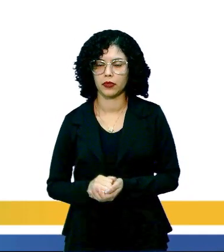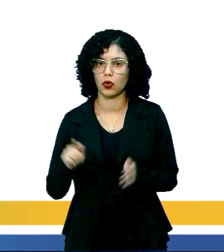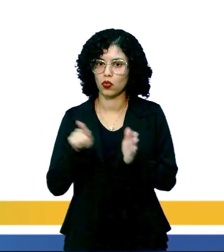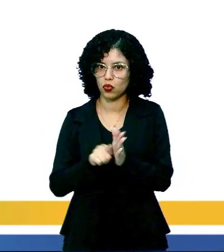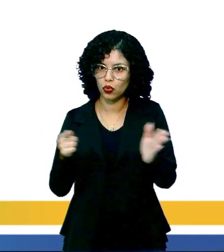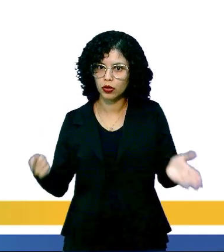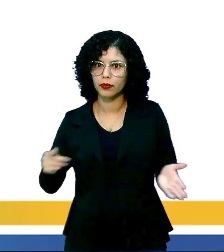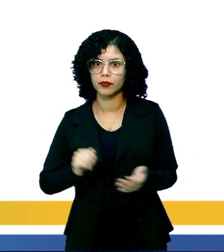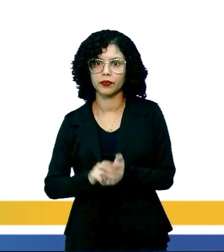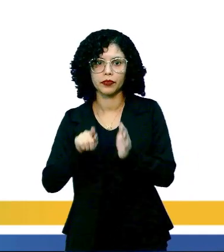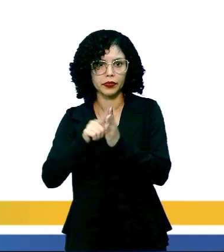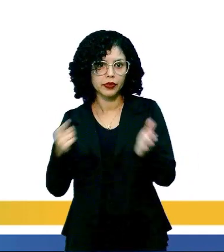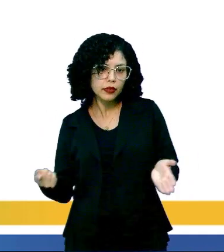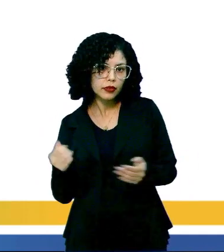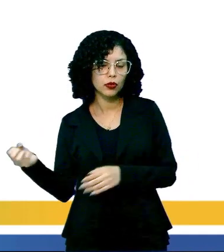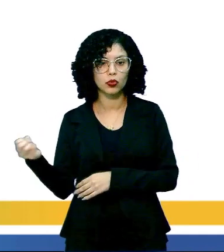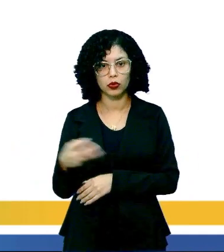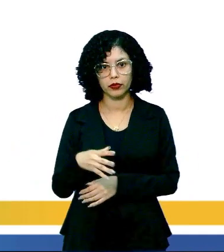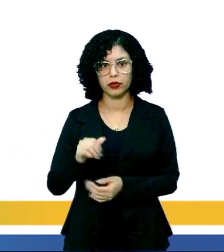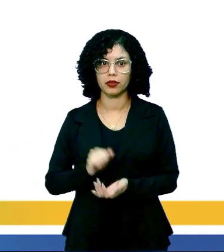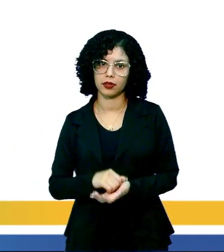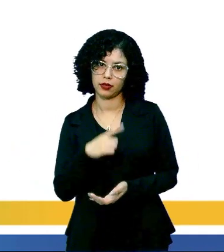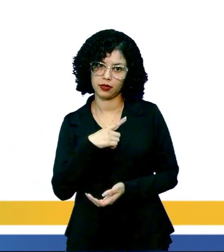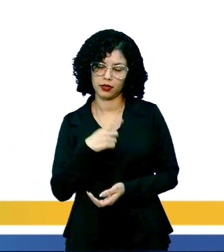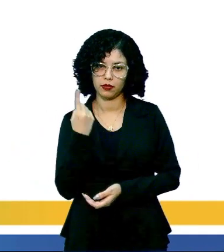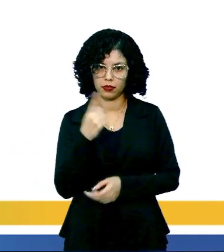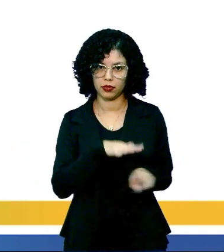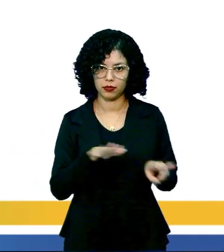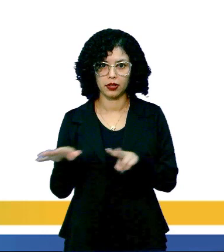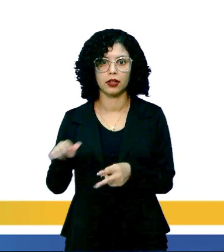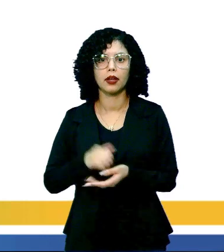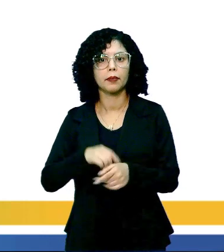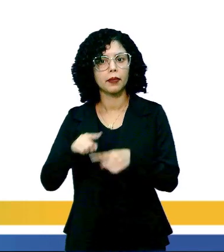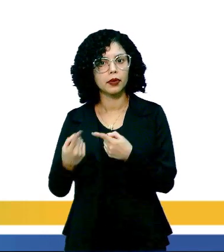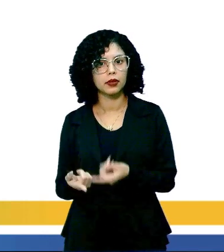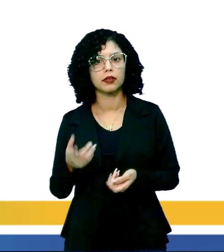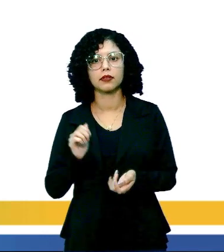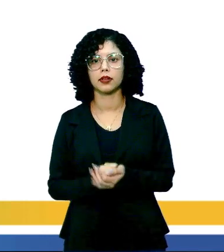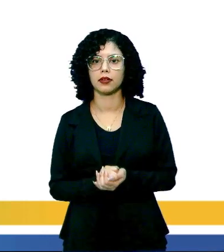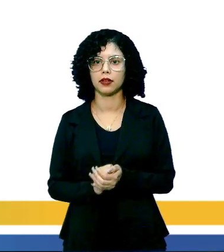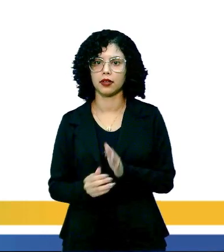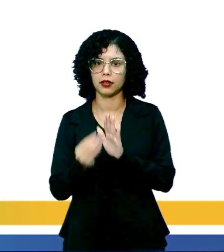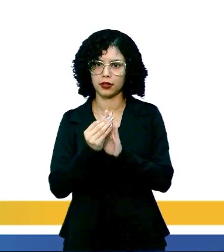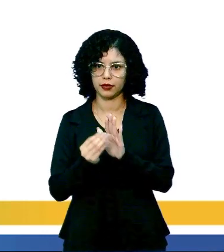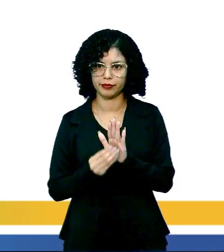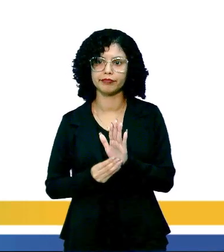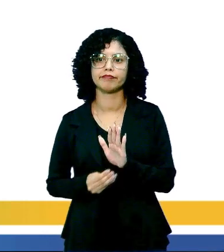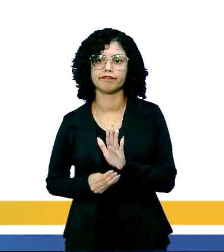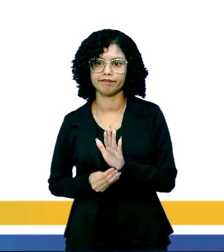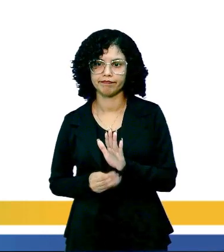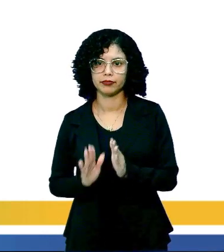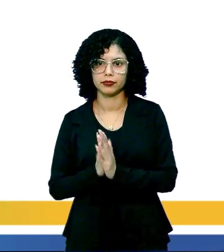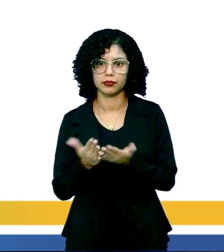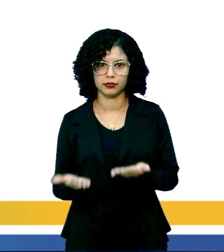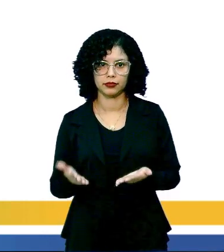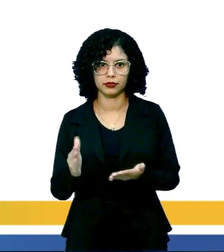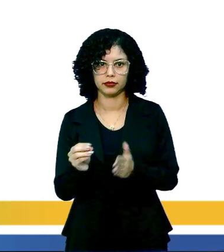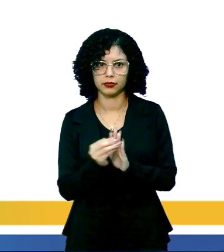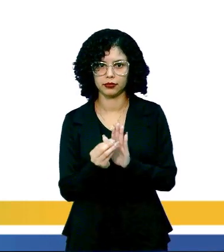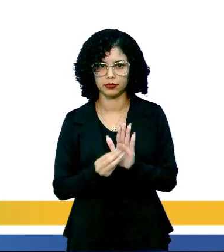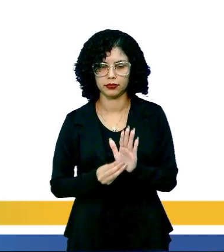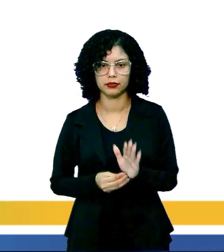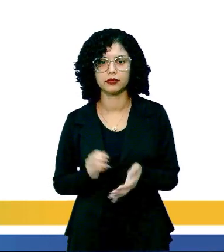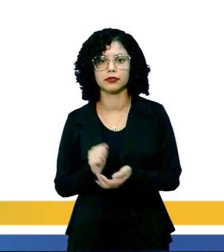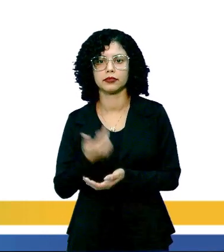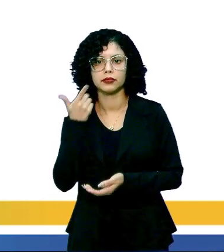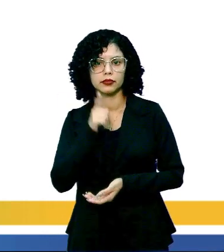o jornal. O jornal era novo, tinha só uma semana, mas elas levaram a agenda. Saí